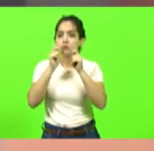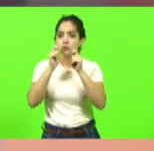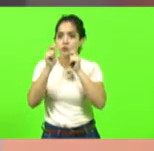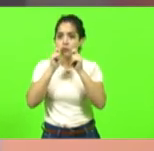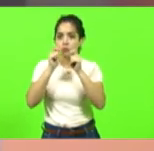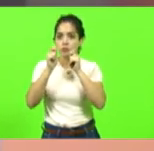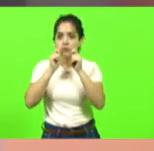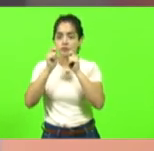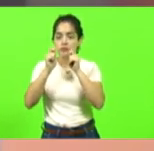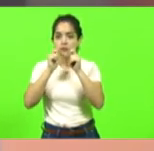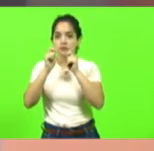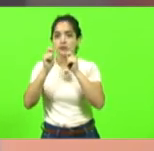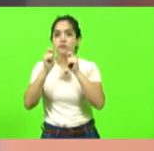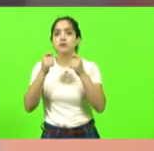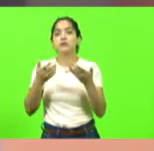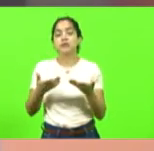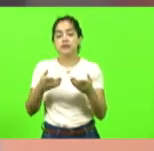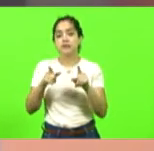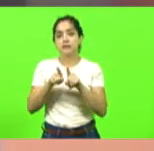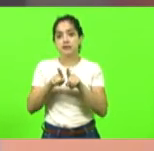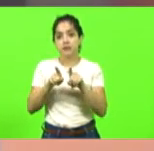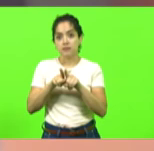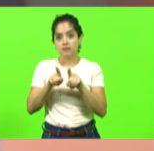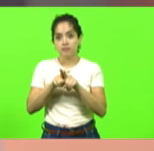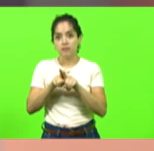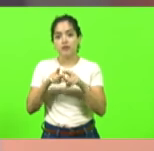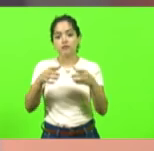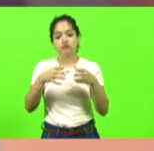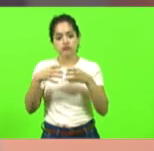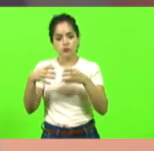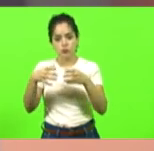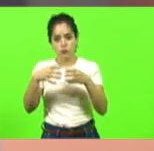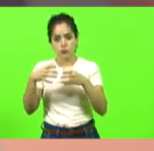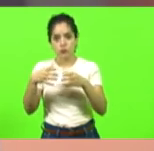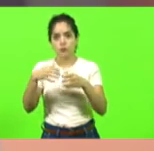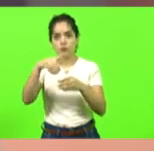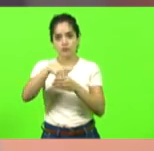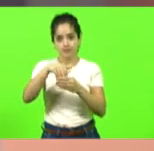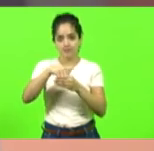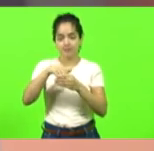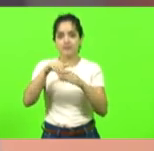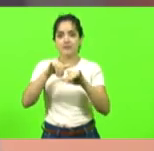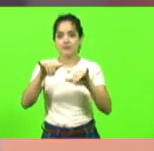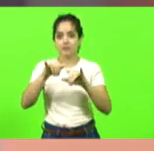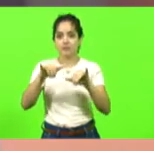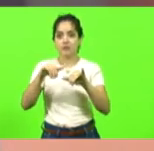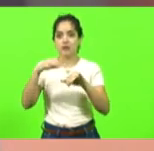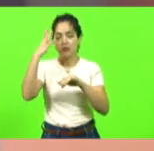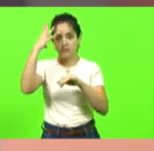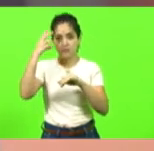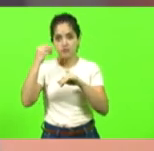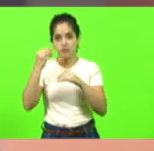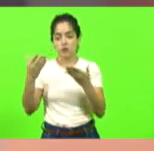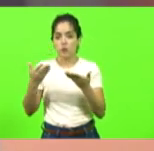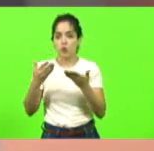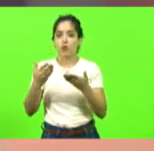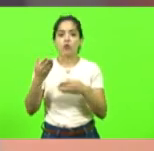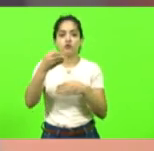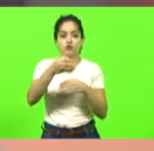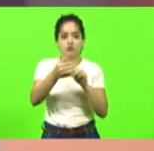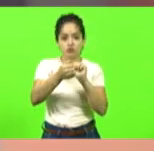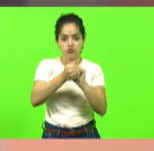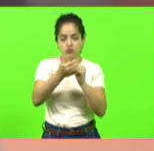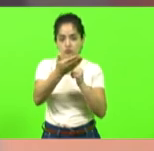o nosso mandato coletivo, mandato da deputada Luciane. Eu não estou aí, mas vocês vejam